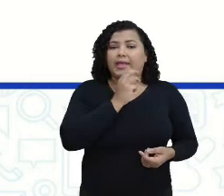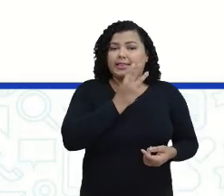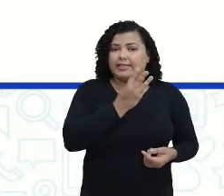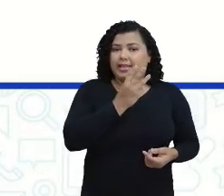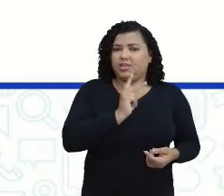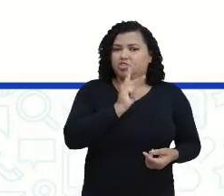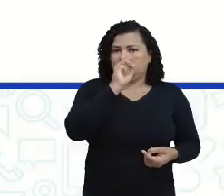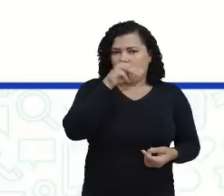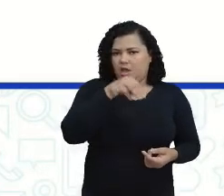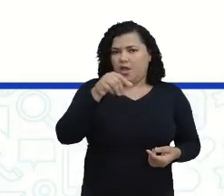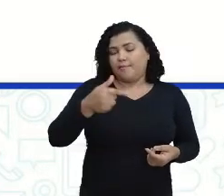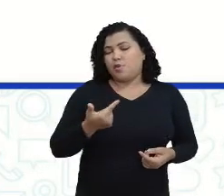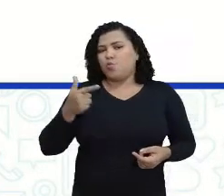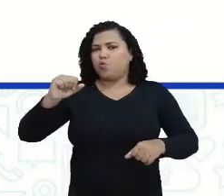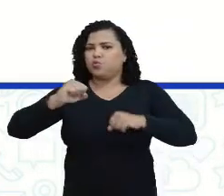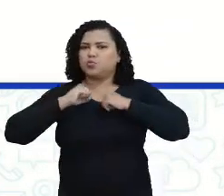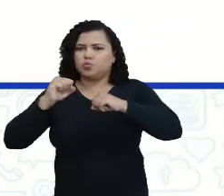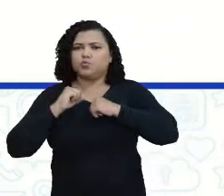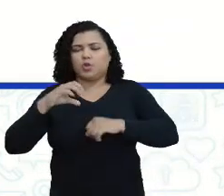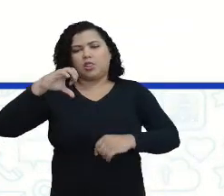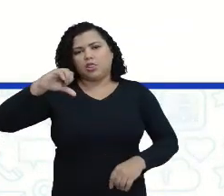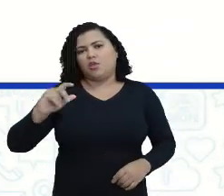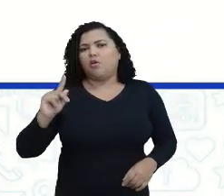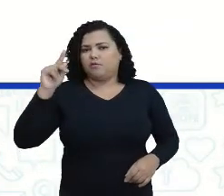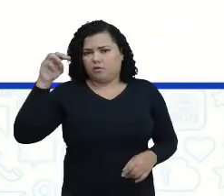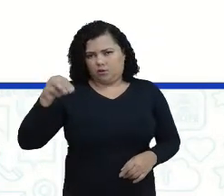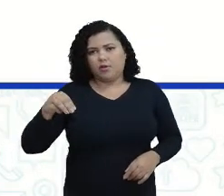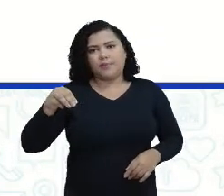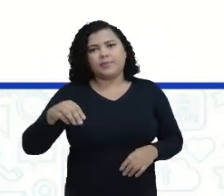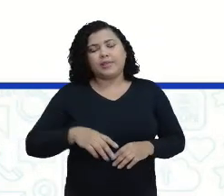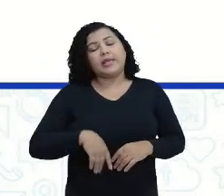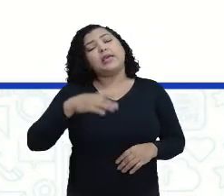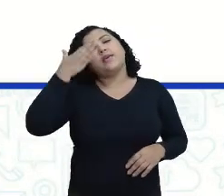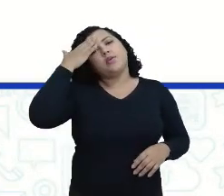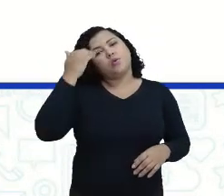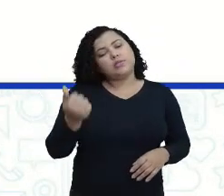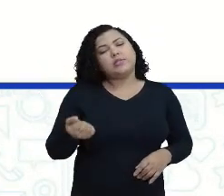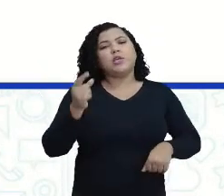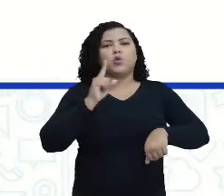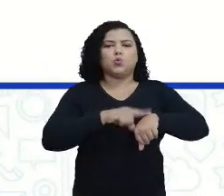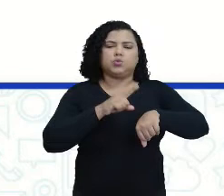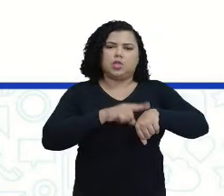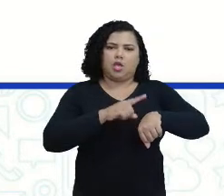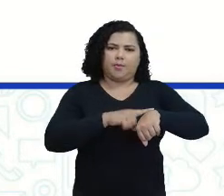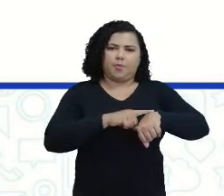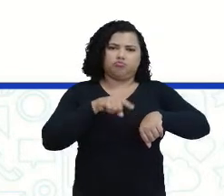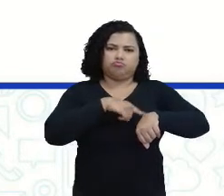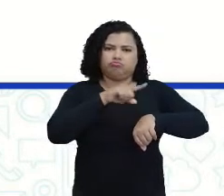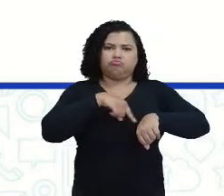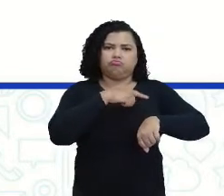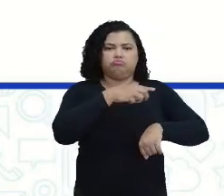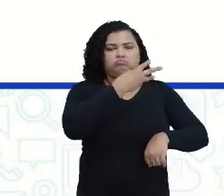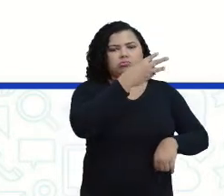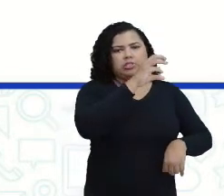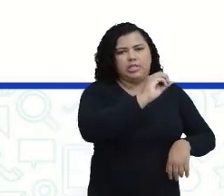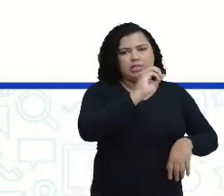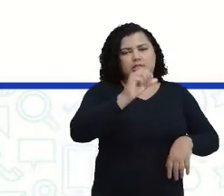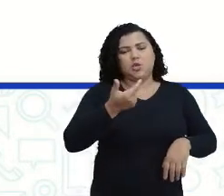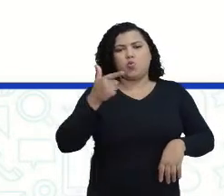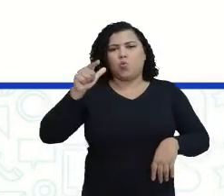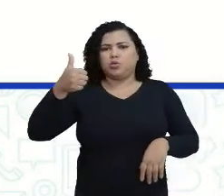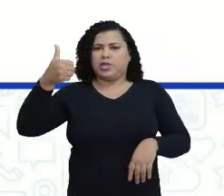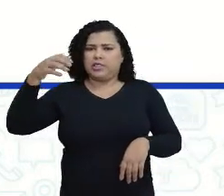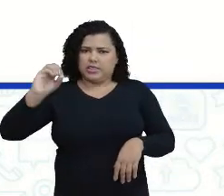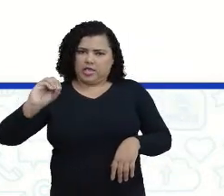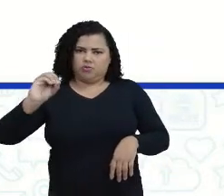que a velocidade do garoto correndo é de 9 km por hora, e eu sei que o tempo gasto para quem vai caminhando é 30 e 10 minutos para